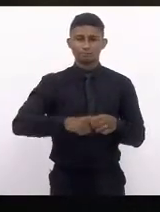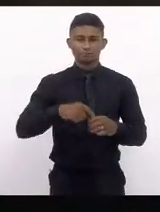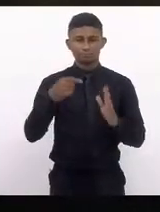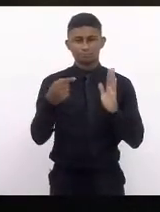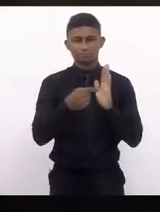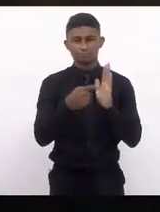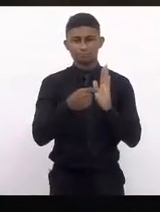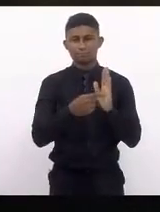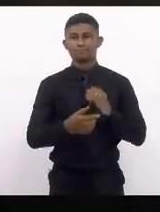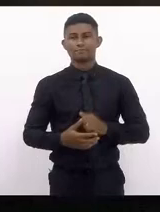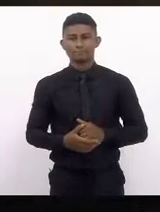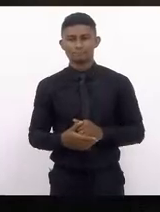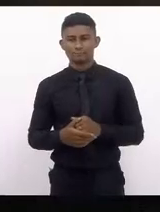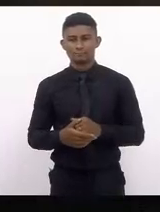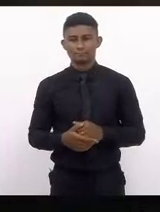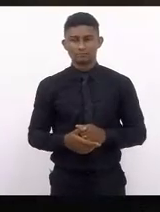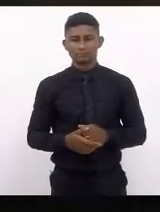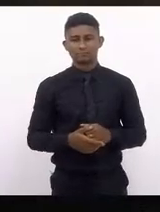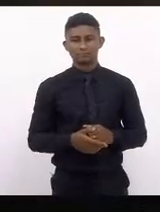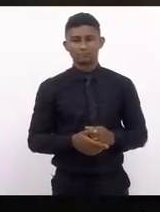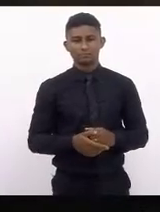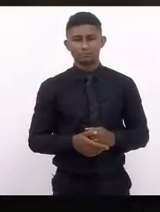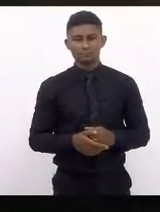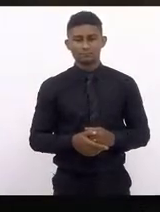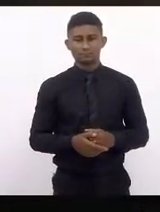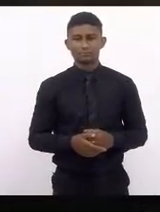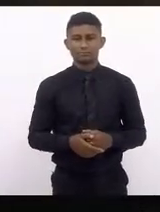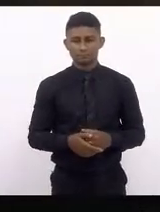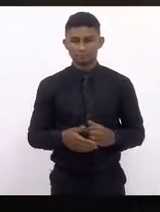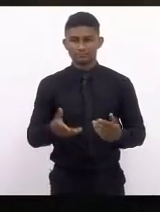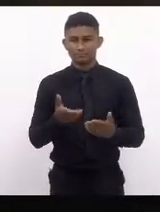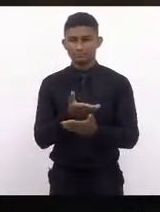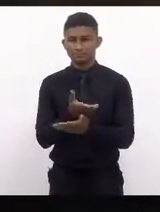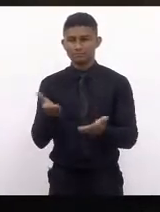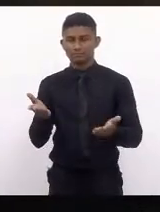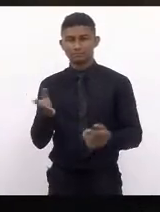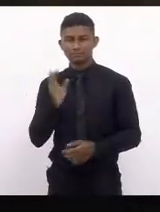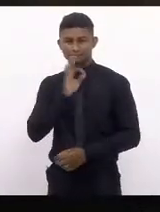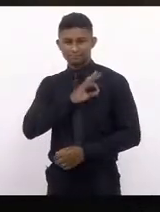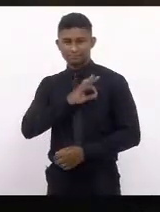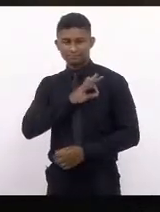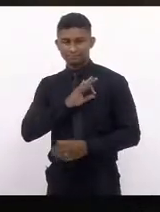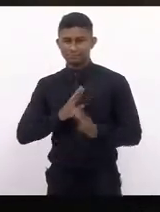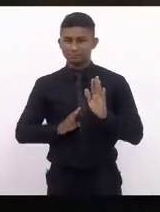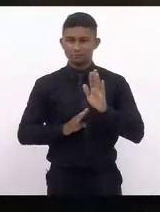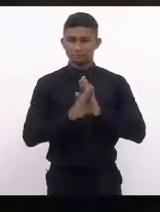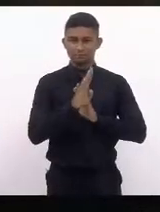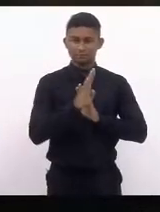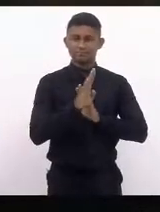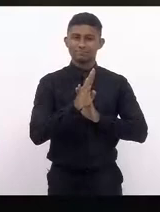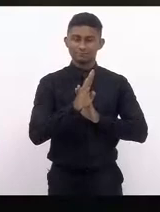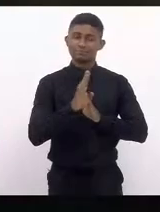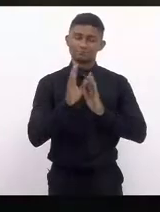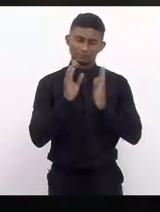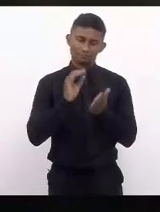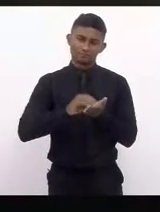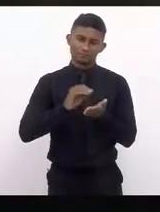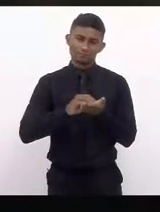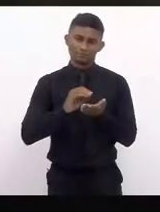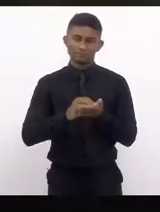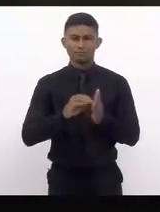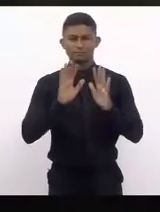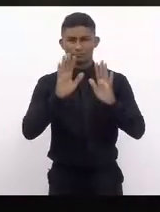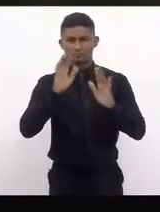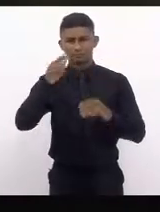à tona Ah e dá esse aumento que ainda não é o ideal mais uma vez eu não tenho nada